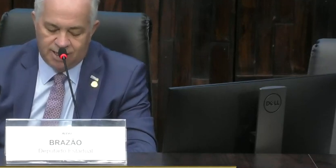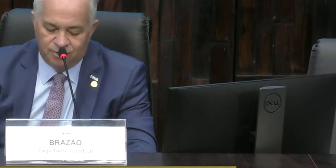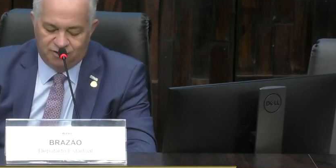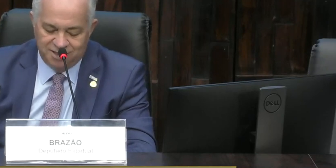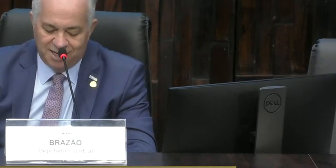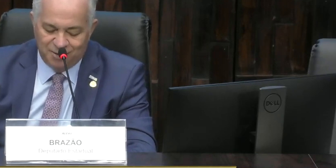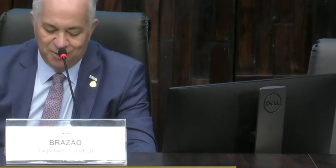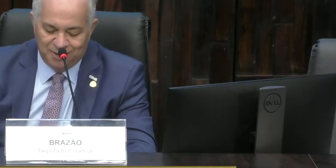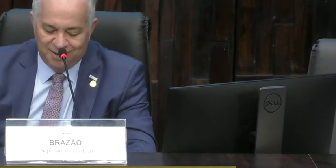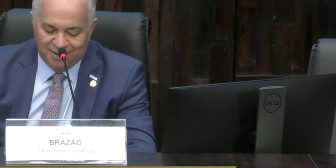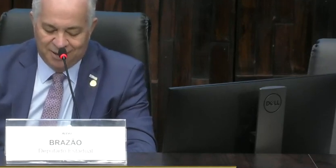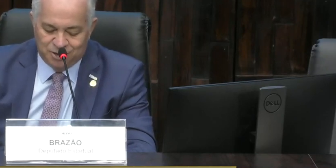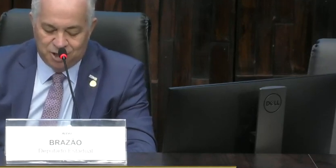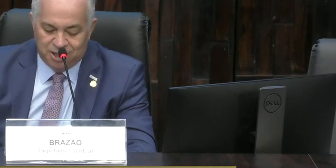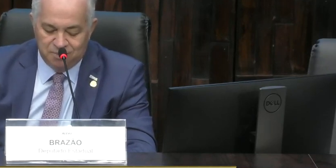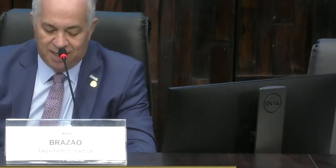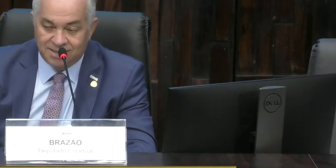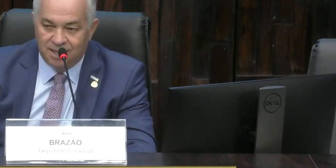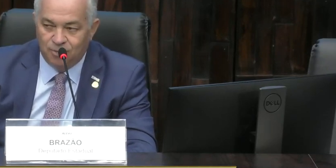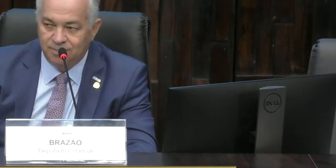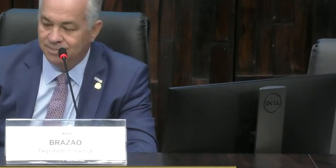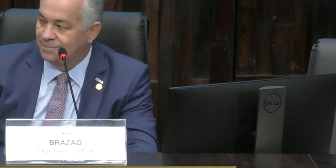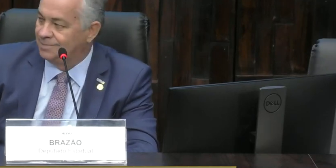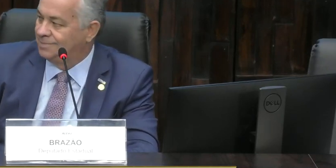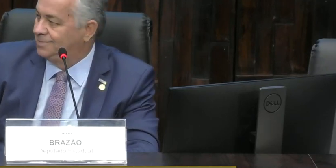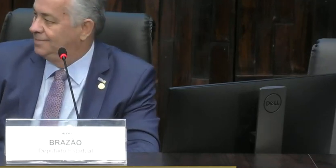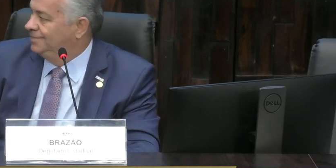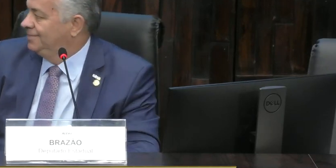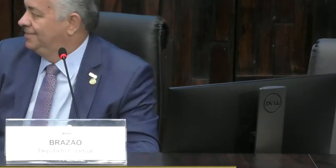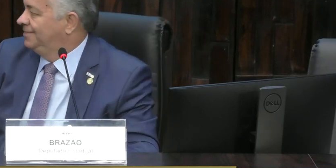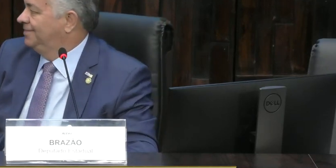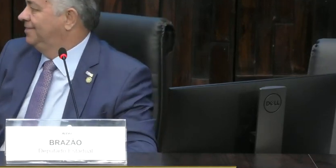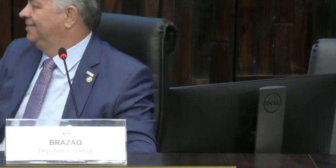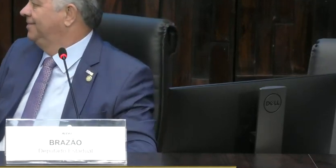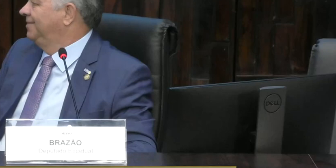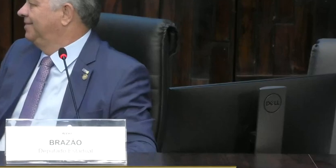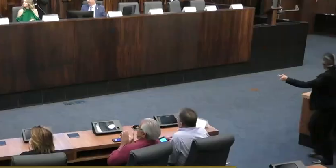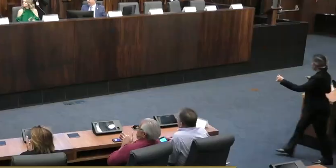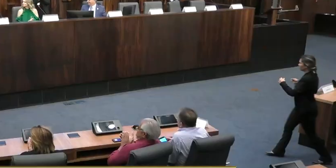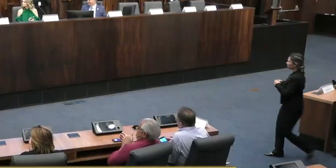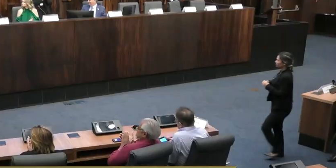Nosso deputado federal Chiquinho Brazão.